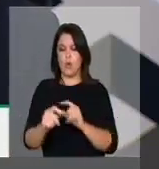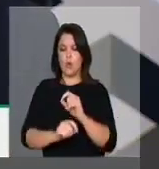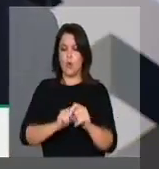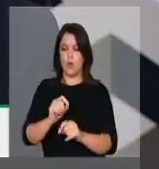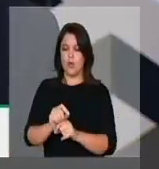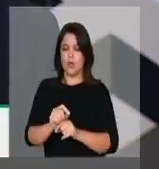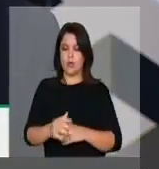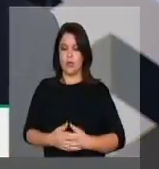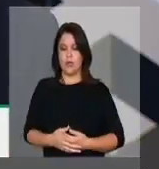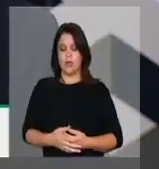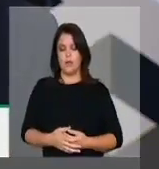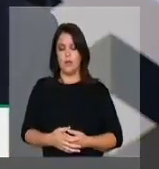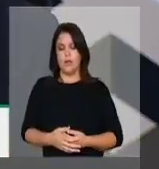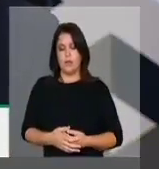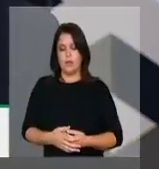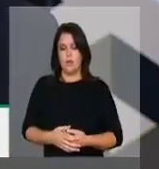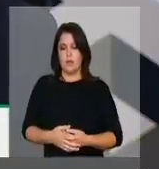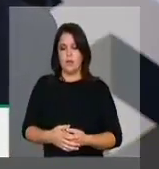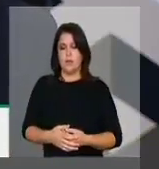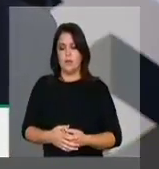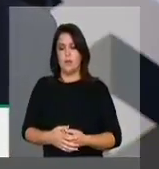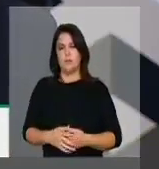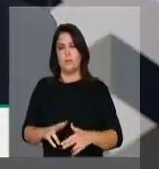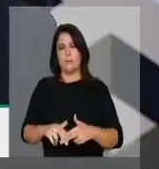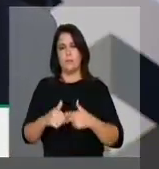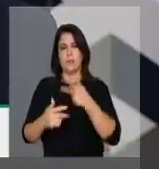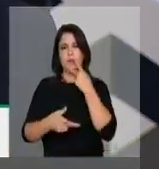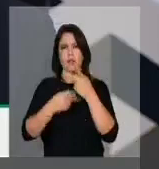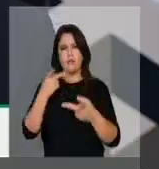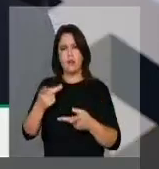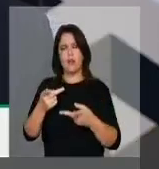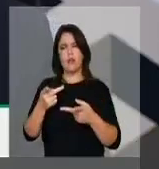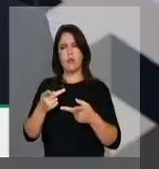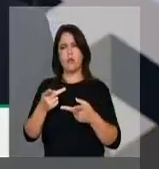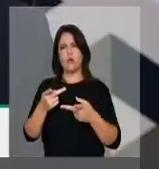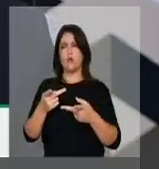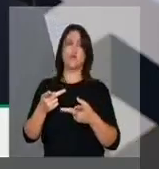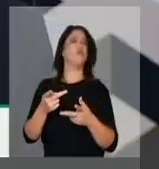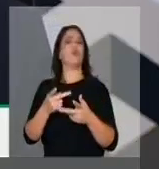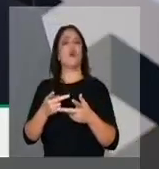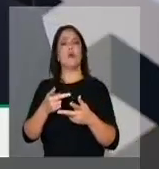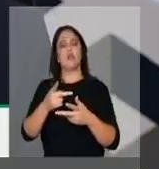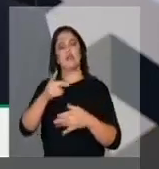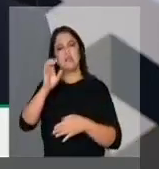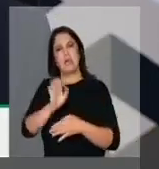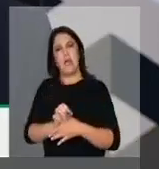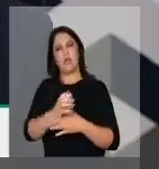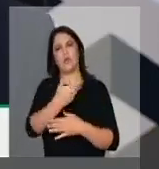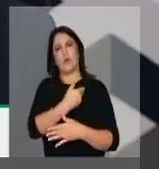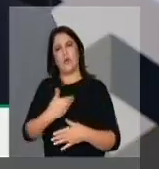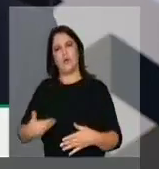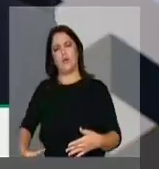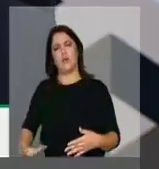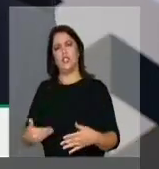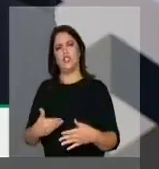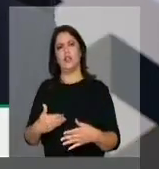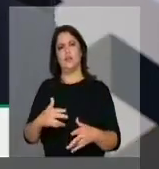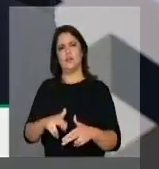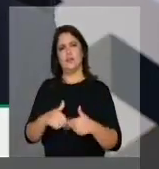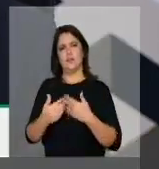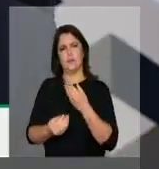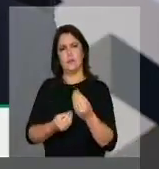que funcione bem hoje e que não distingua Estado, governo e